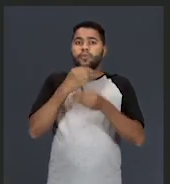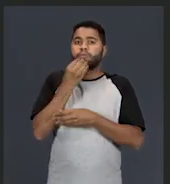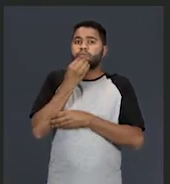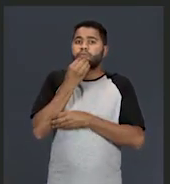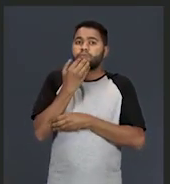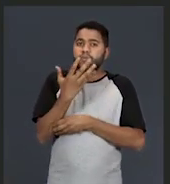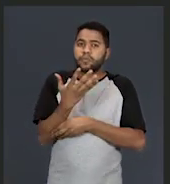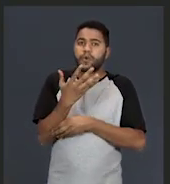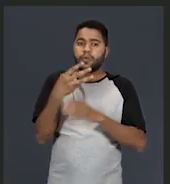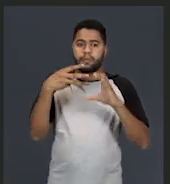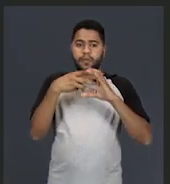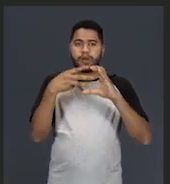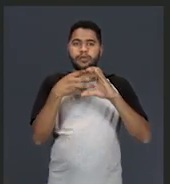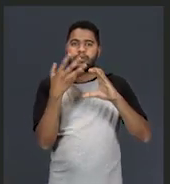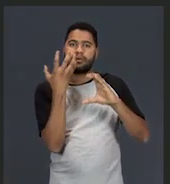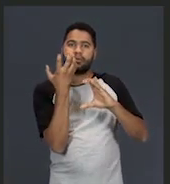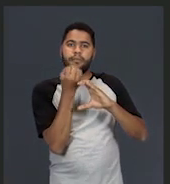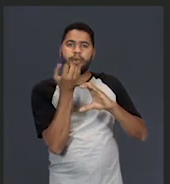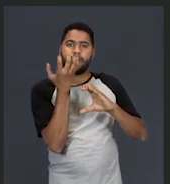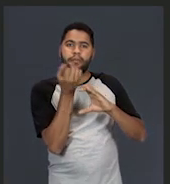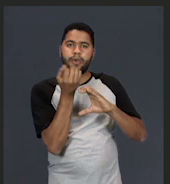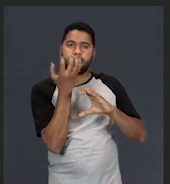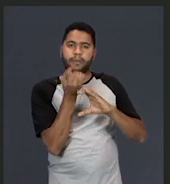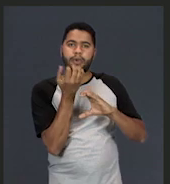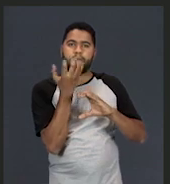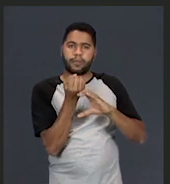úteis para as células,